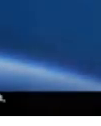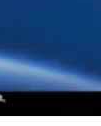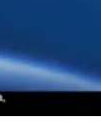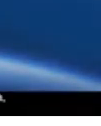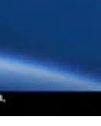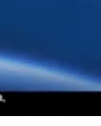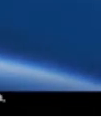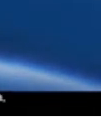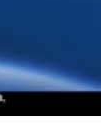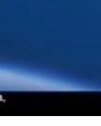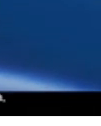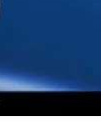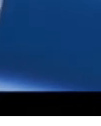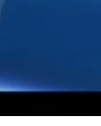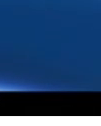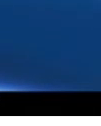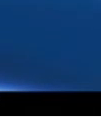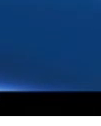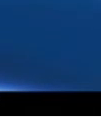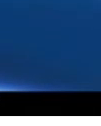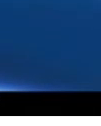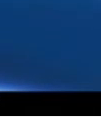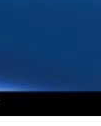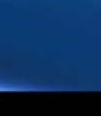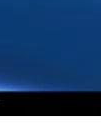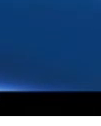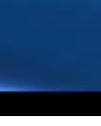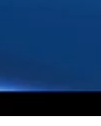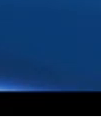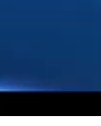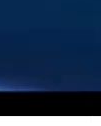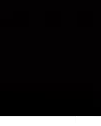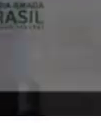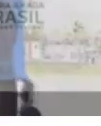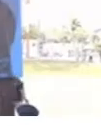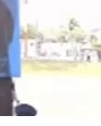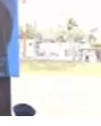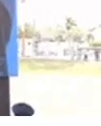Somos a Força Aérea Brasileira, as asas que protegem o país.